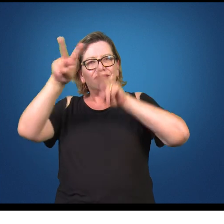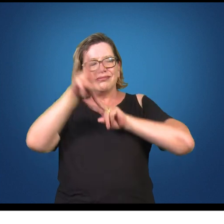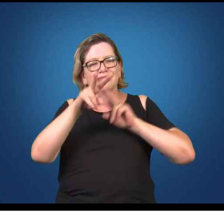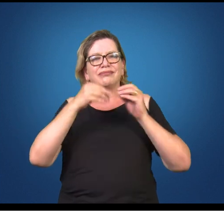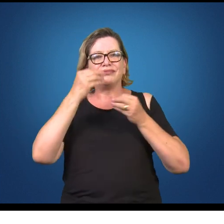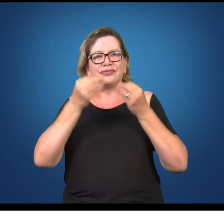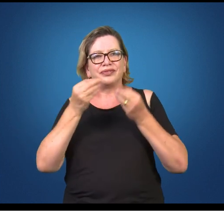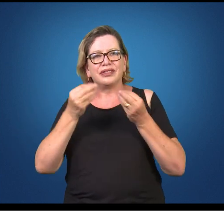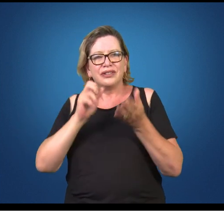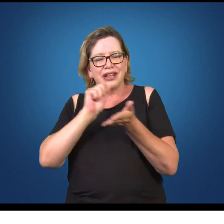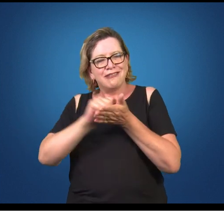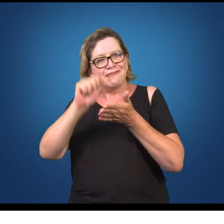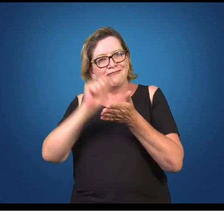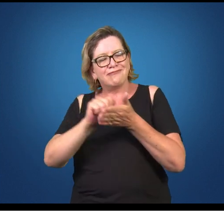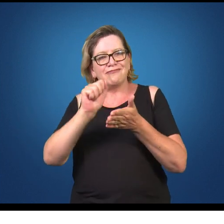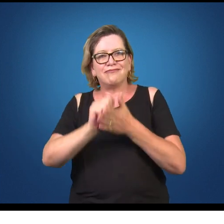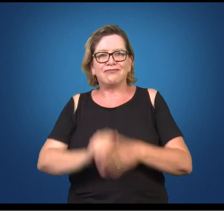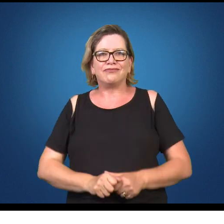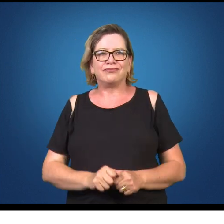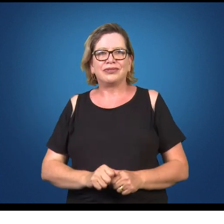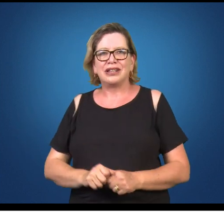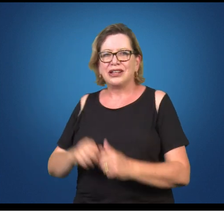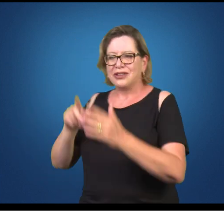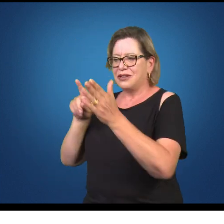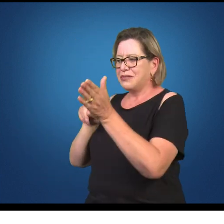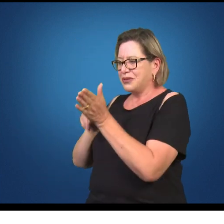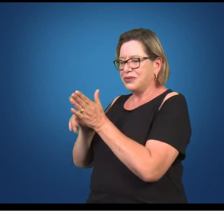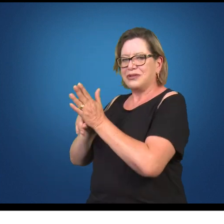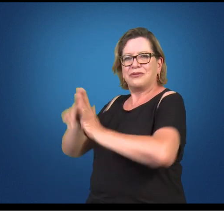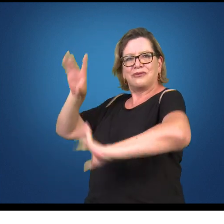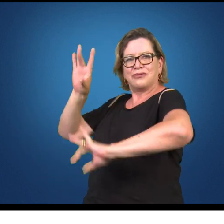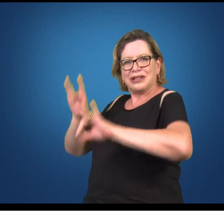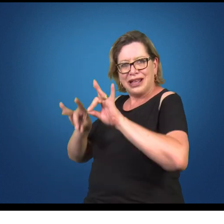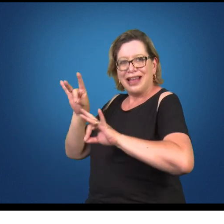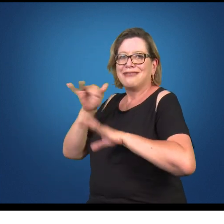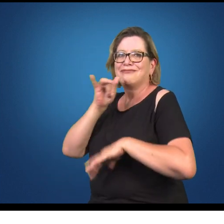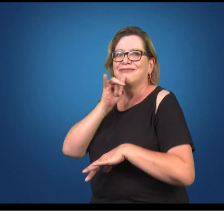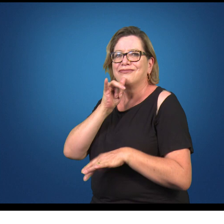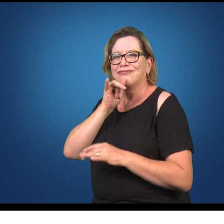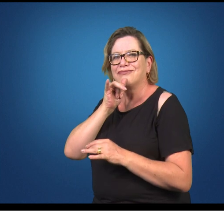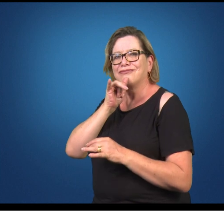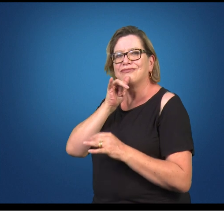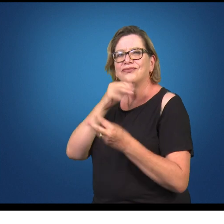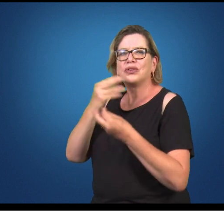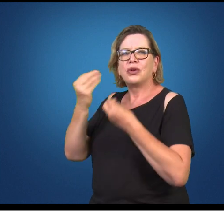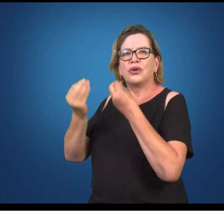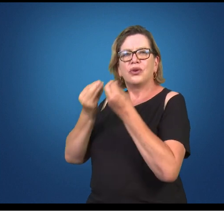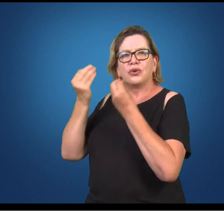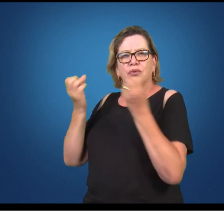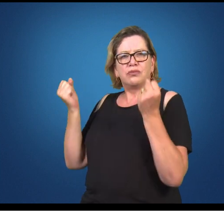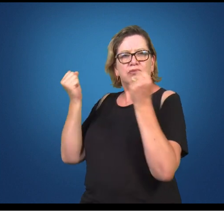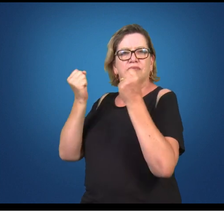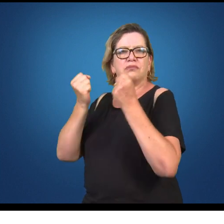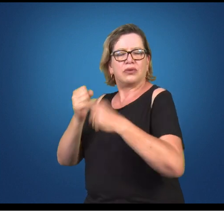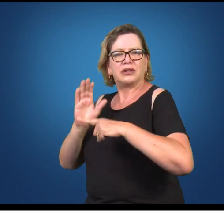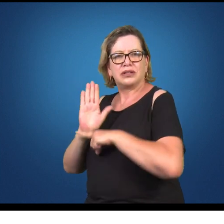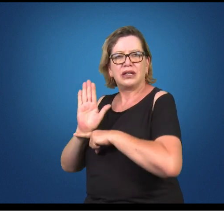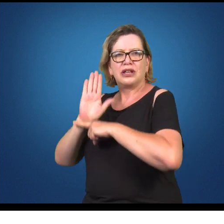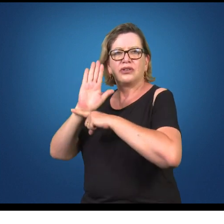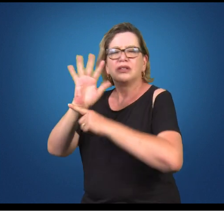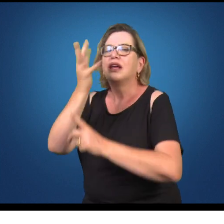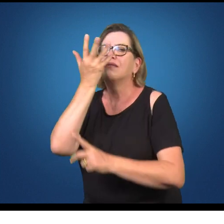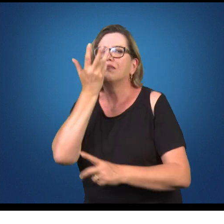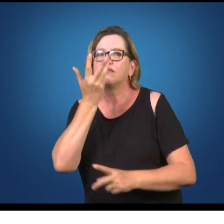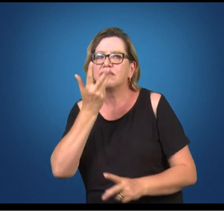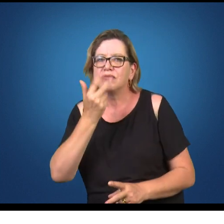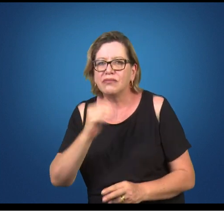questão da escrita também. Será que no teatro, por exemplo, como isso pode auxiliar as